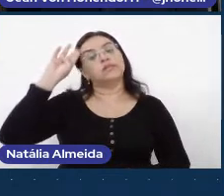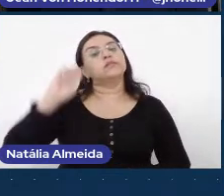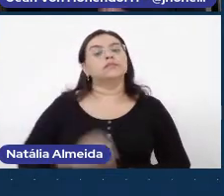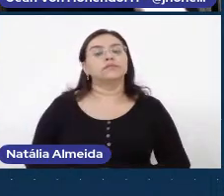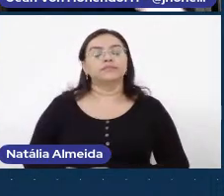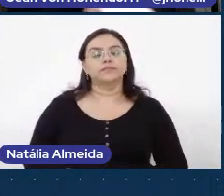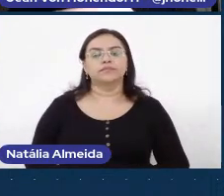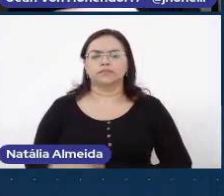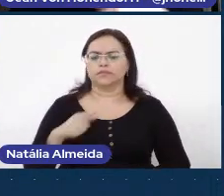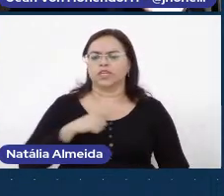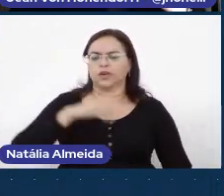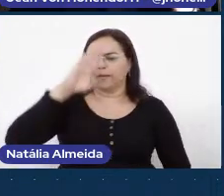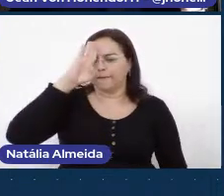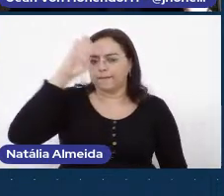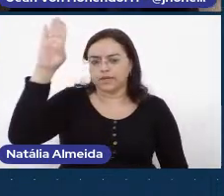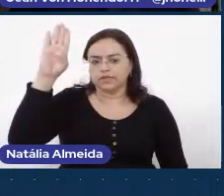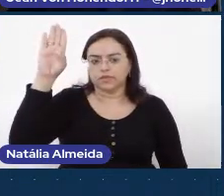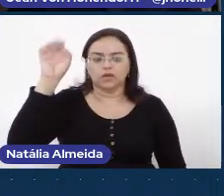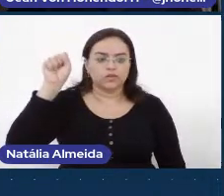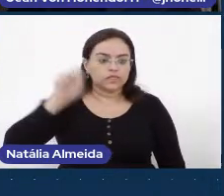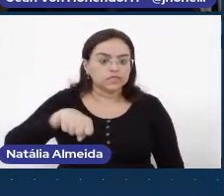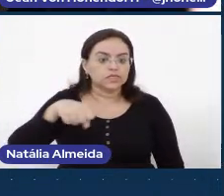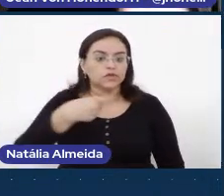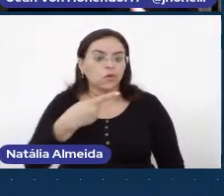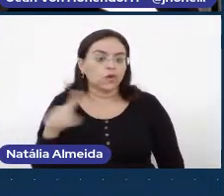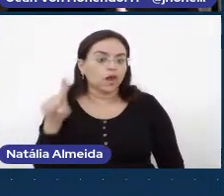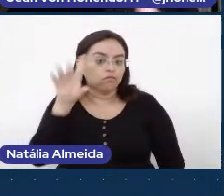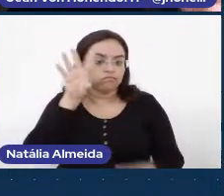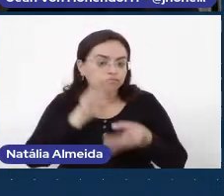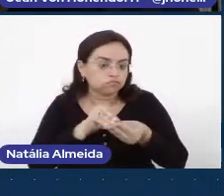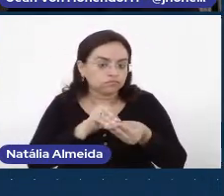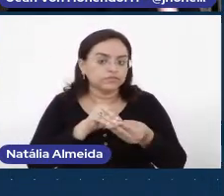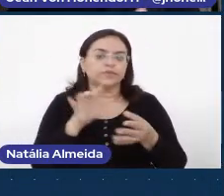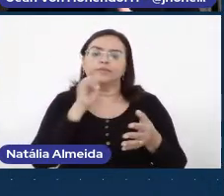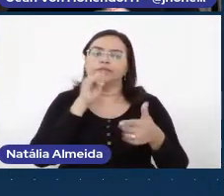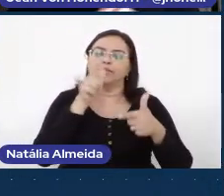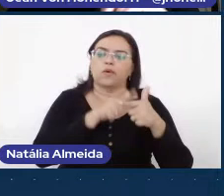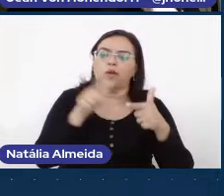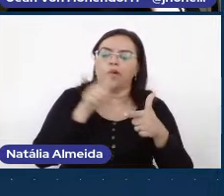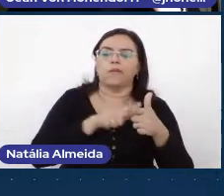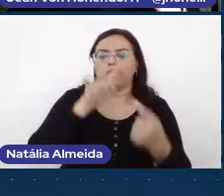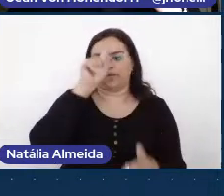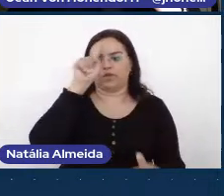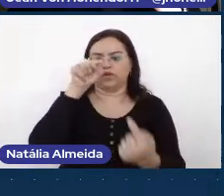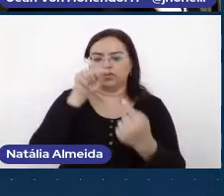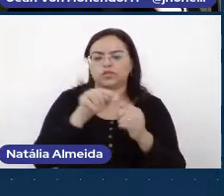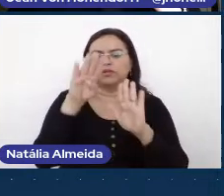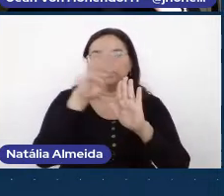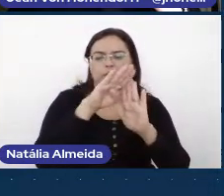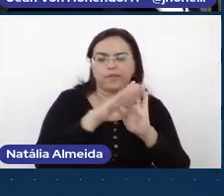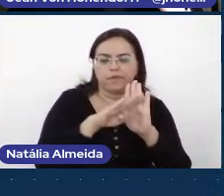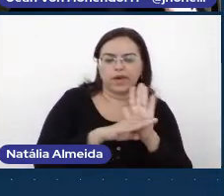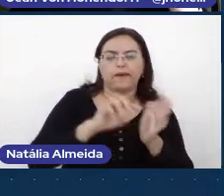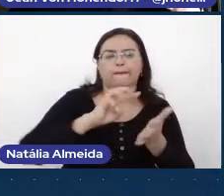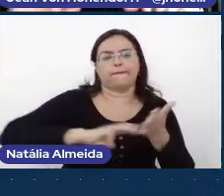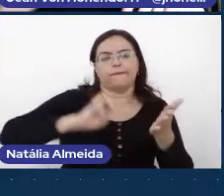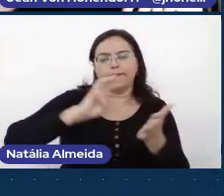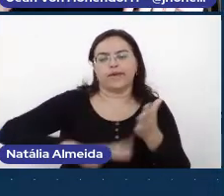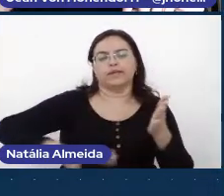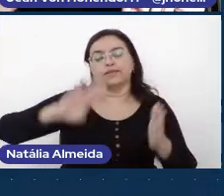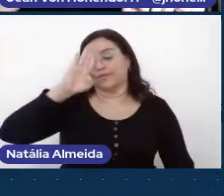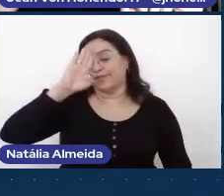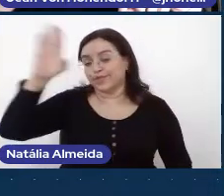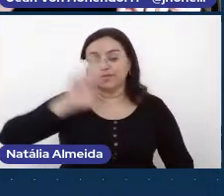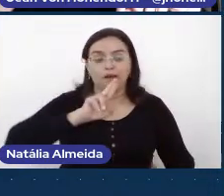do estudo, sim ou não. Quais são esses elementos? Problema, objetivo, delineamento, método, principais resultados e implicações.